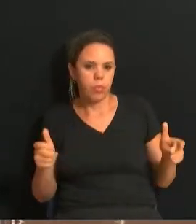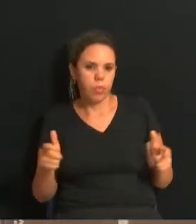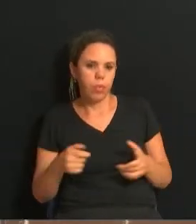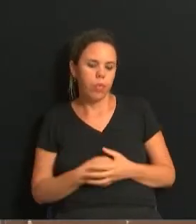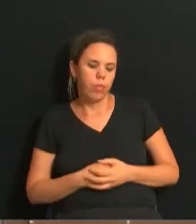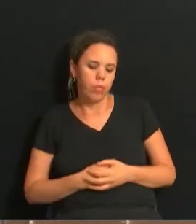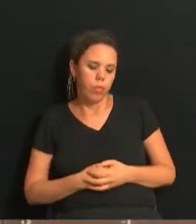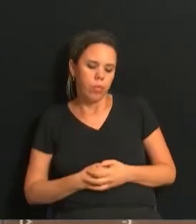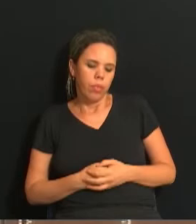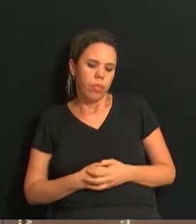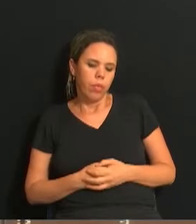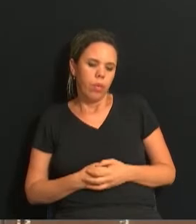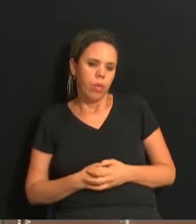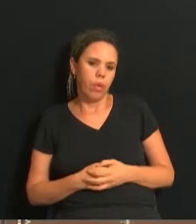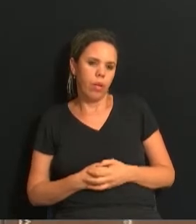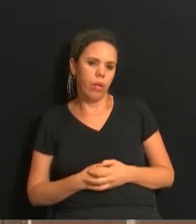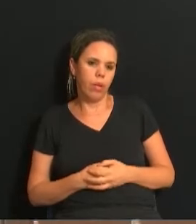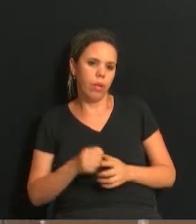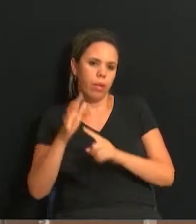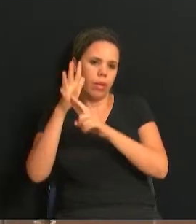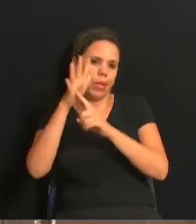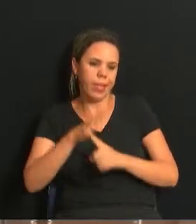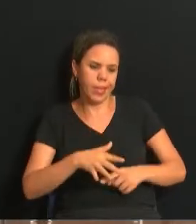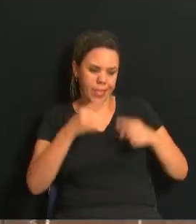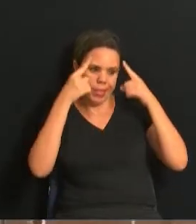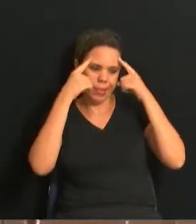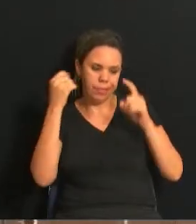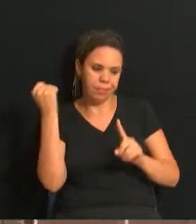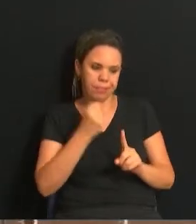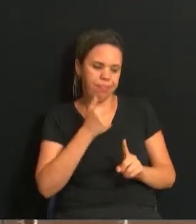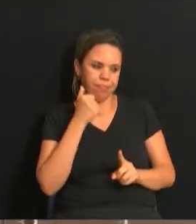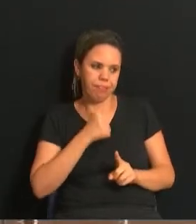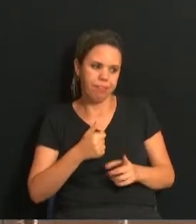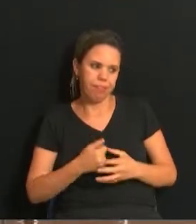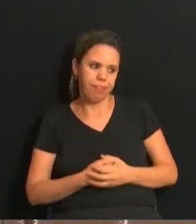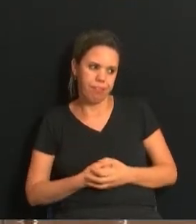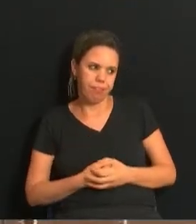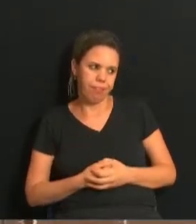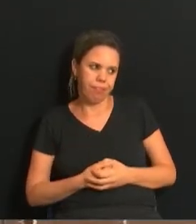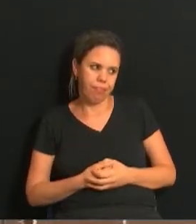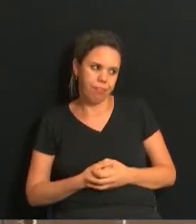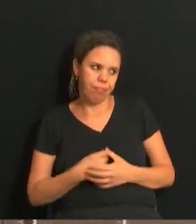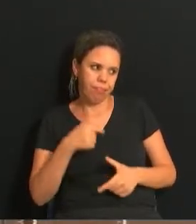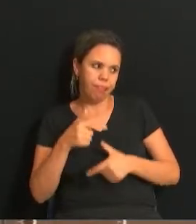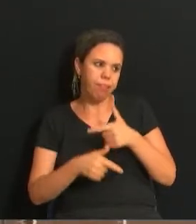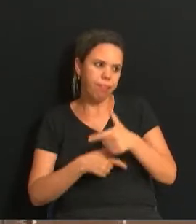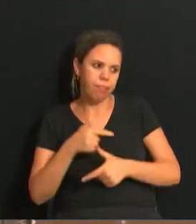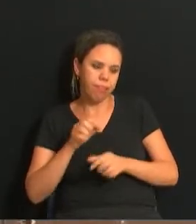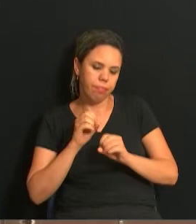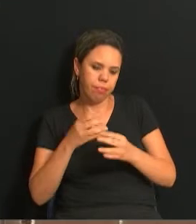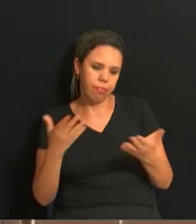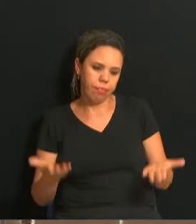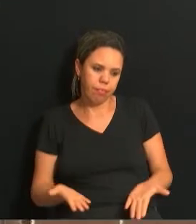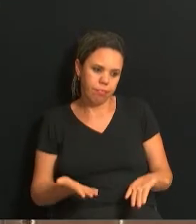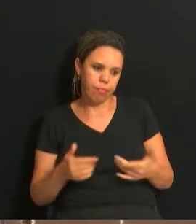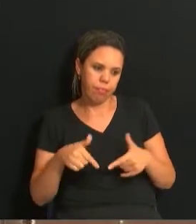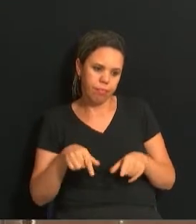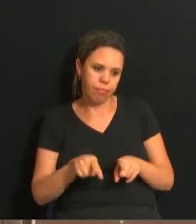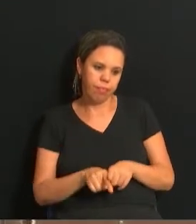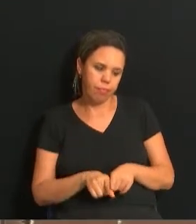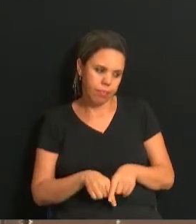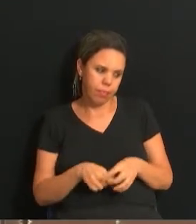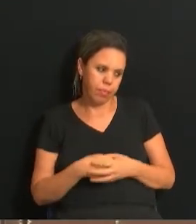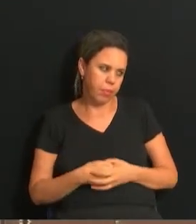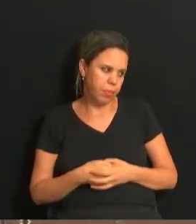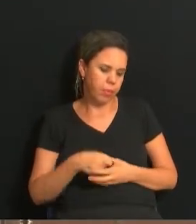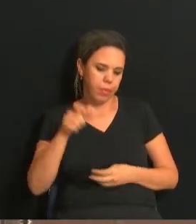a maior parte das mulheres que são vítimas de feminicídio são as mulheres negras, então, que trabalhasse isso, que trabalhasse também a questão da